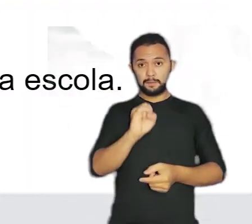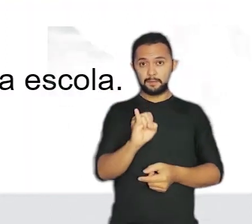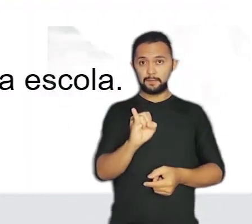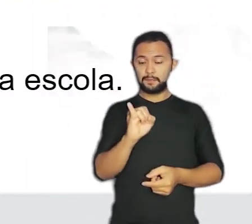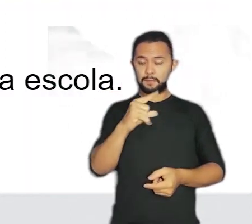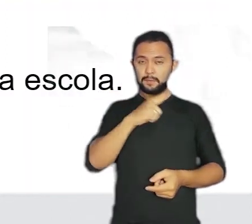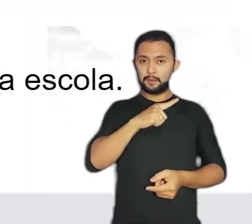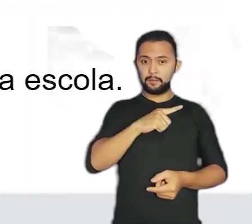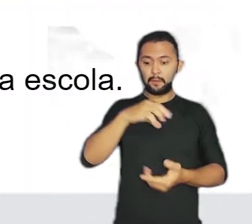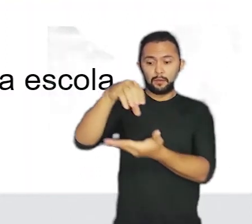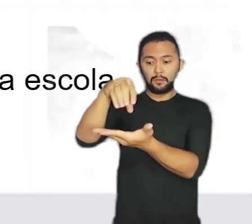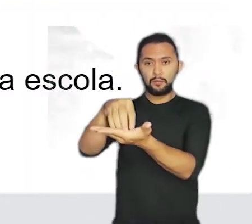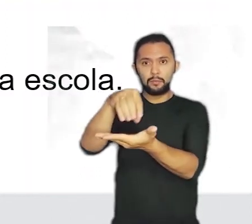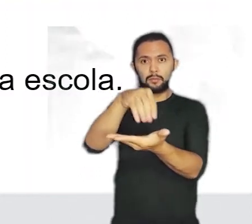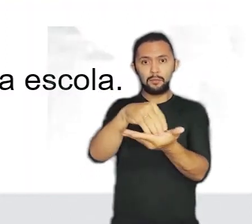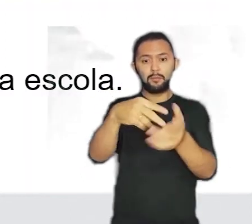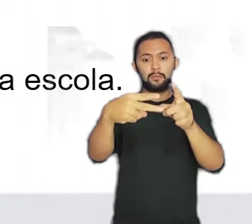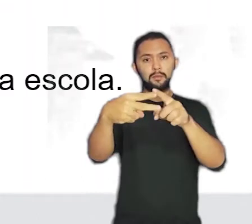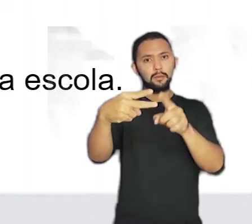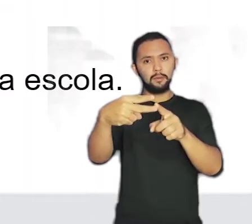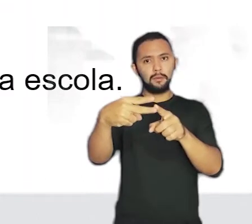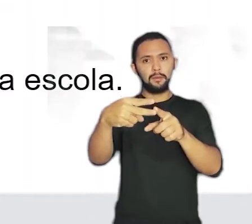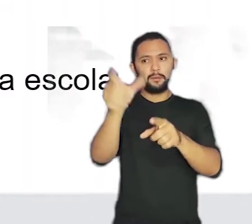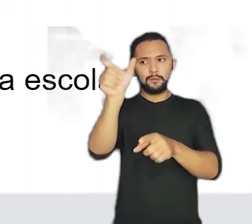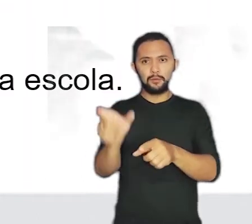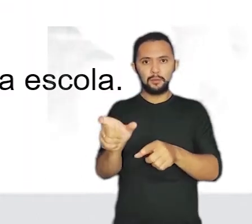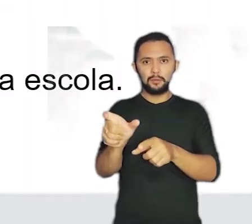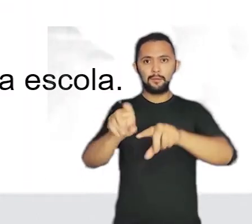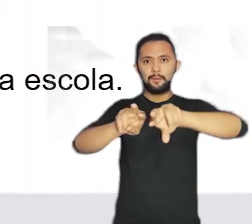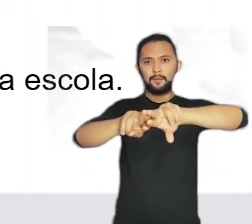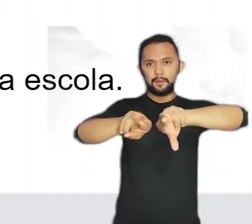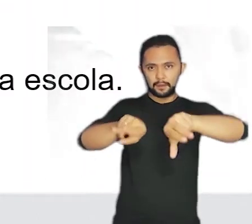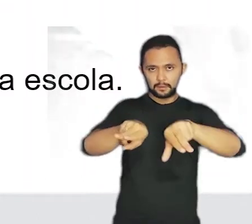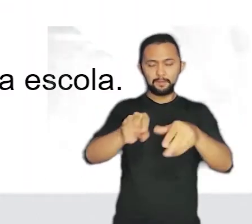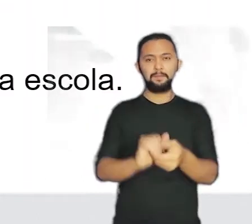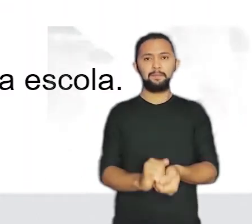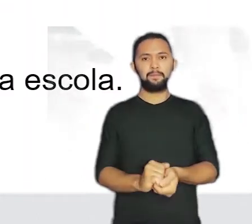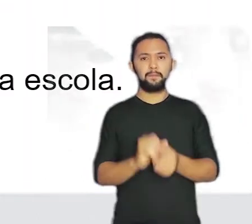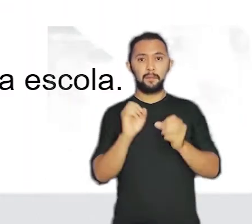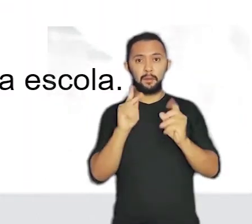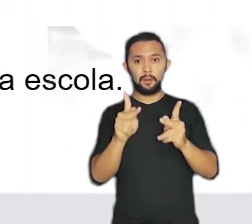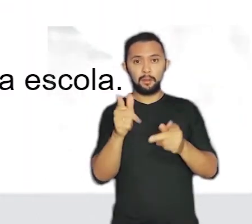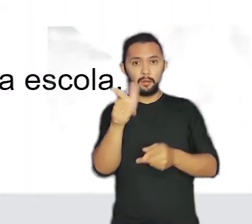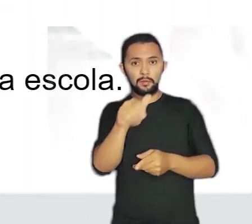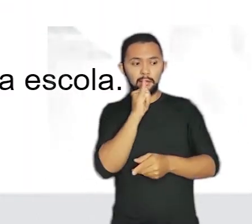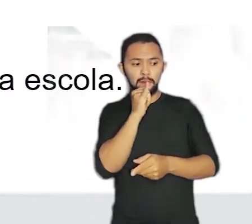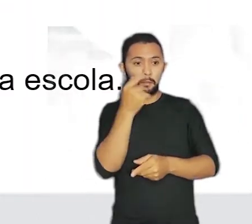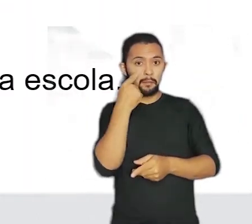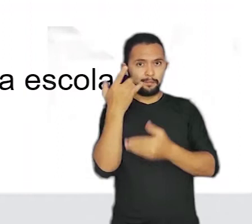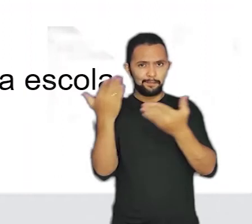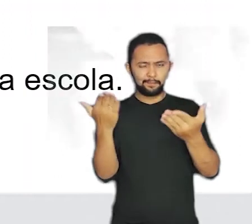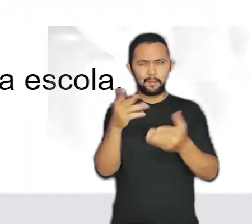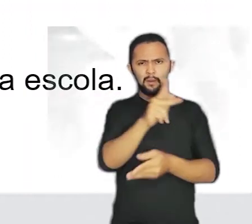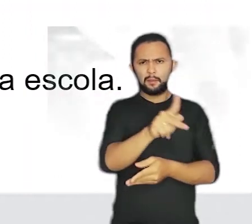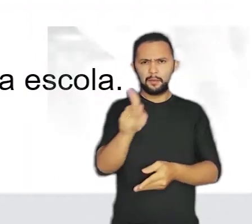de um núcleo, no caso aqui eu tenho 2 núcleos, o sujeito ele é composto, beleza? Próximo exemplo. A